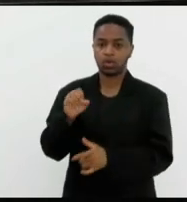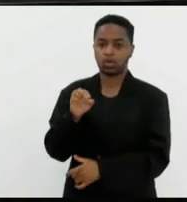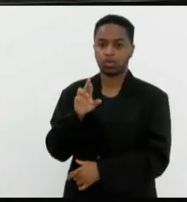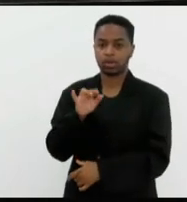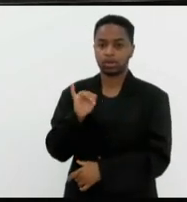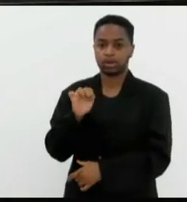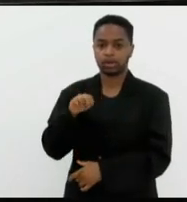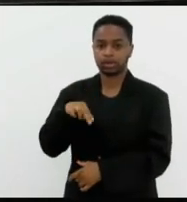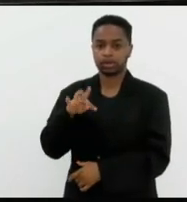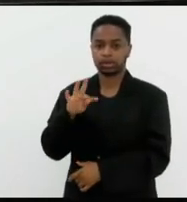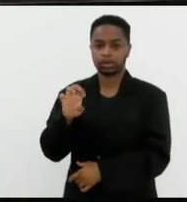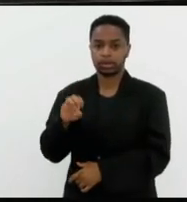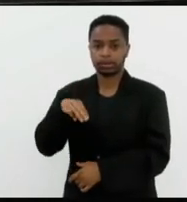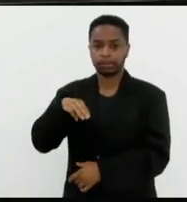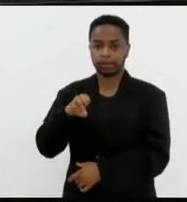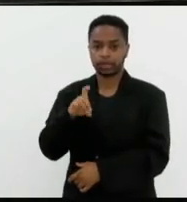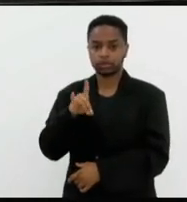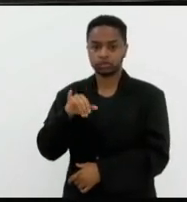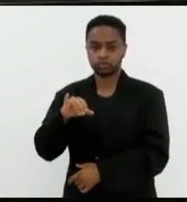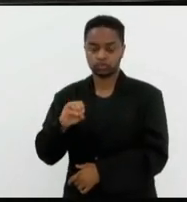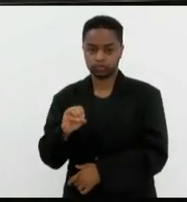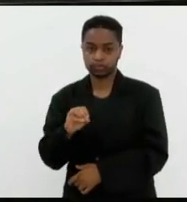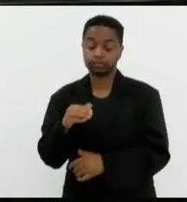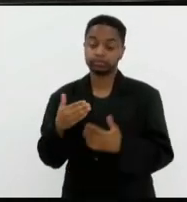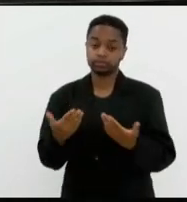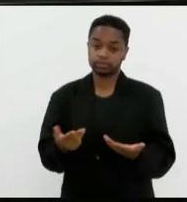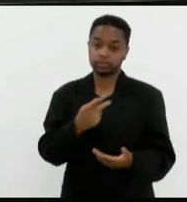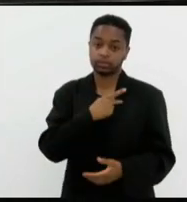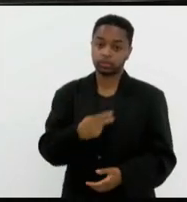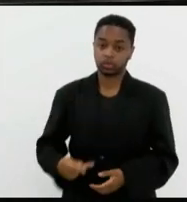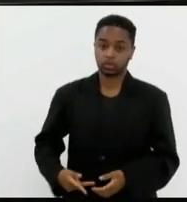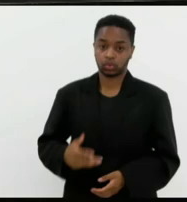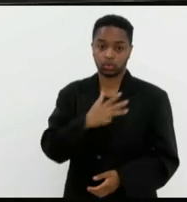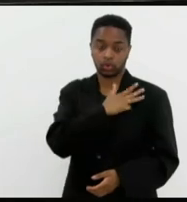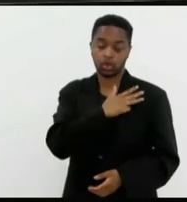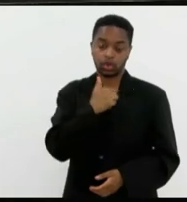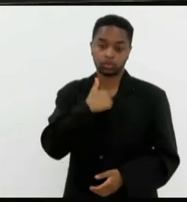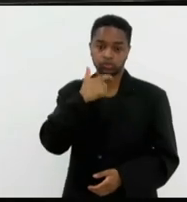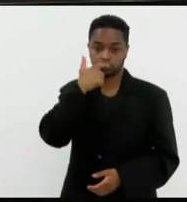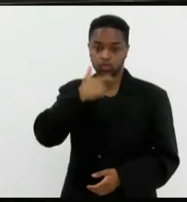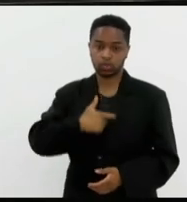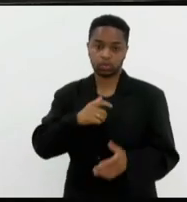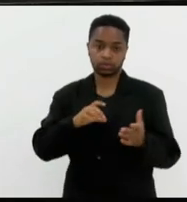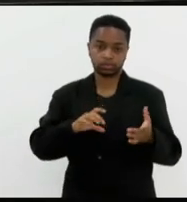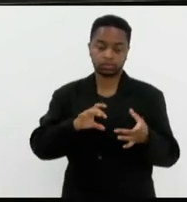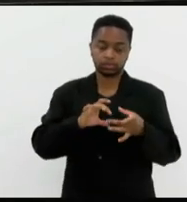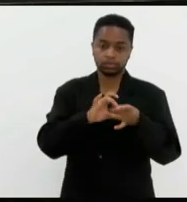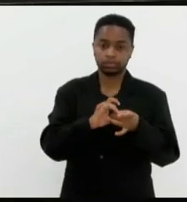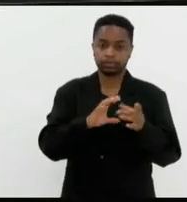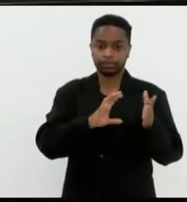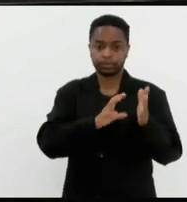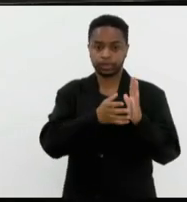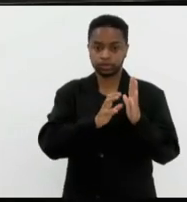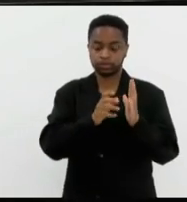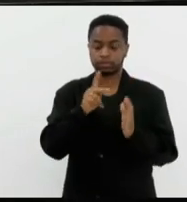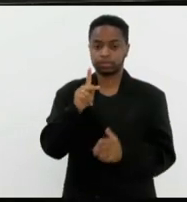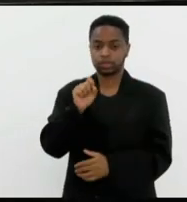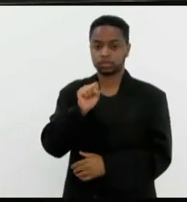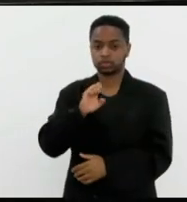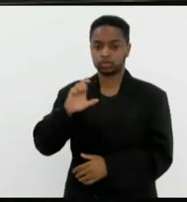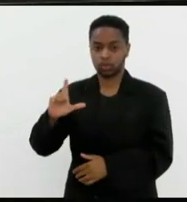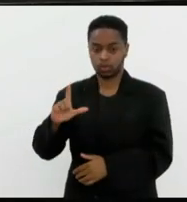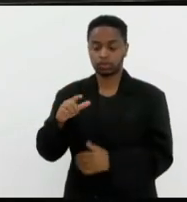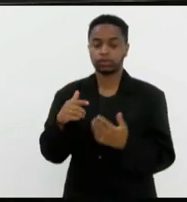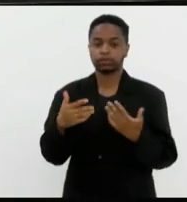O presidente Lula, nós que somos do PSOL, e eu que sou de uma ala do PSOL, que tem, mesmo